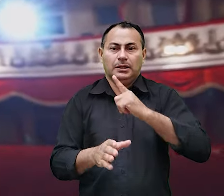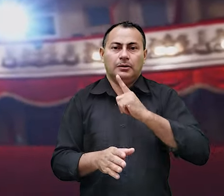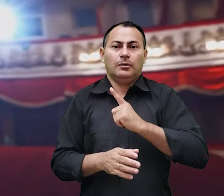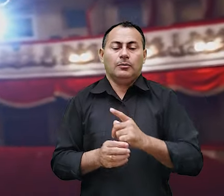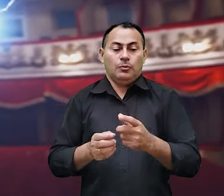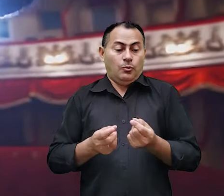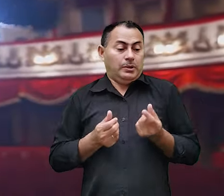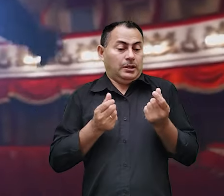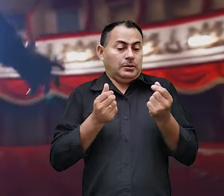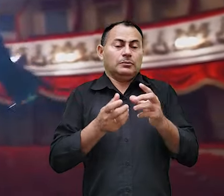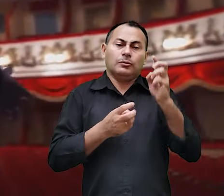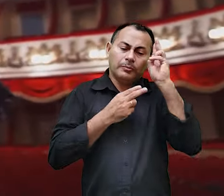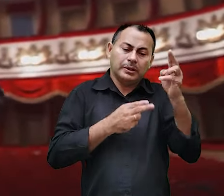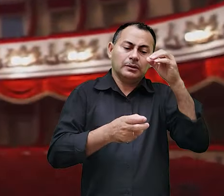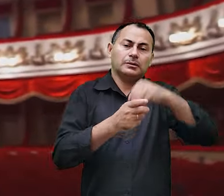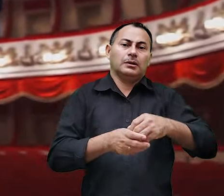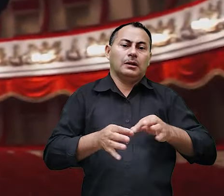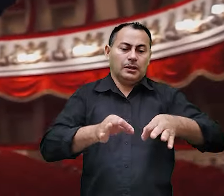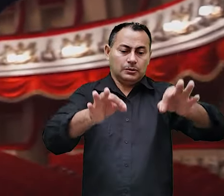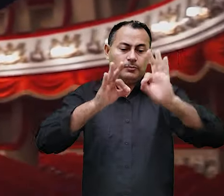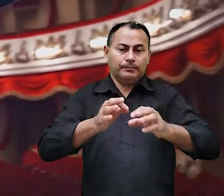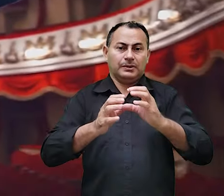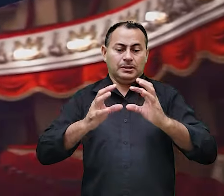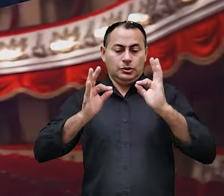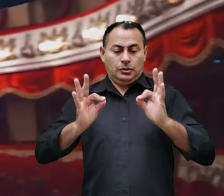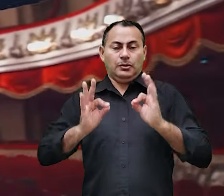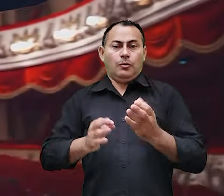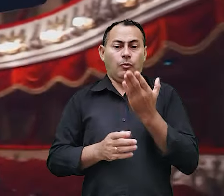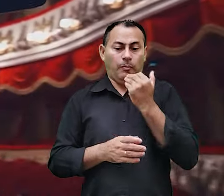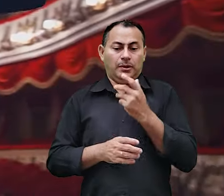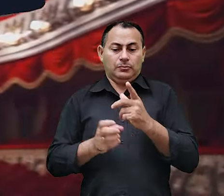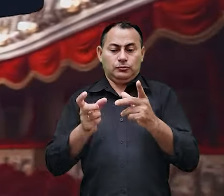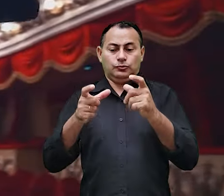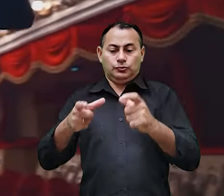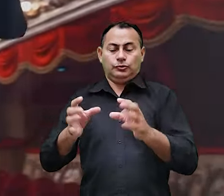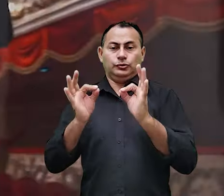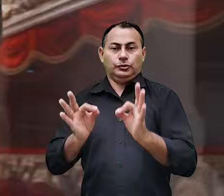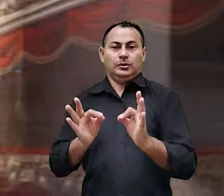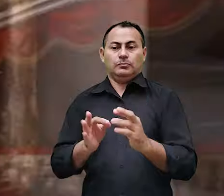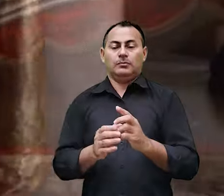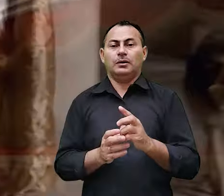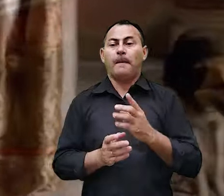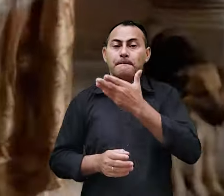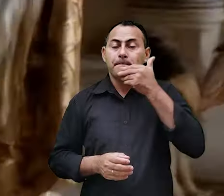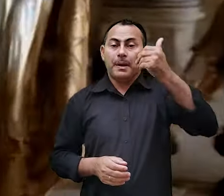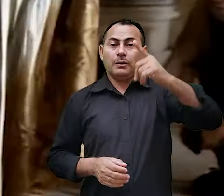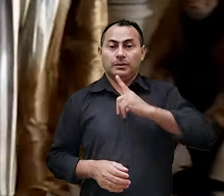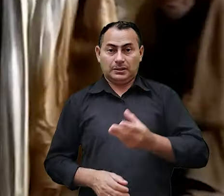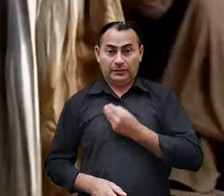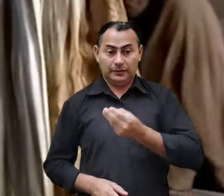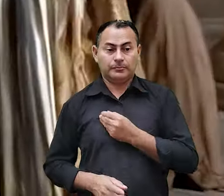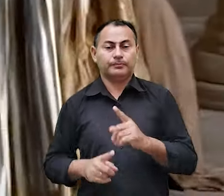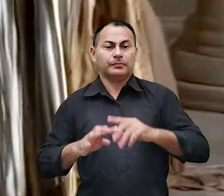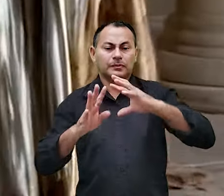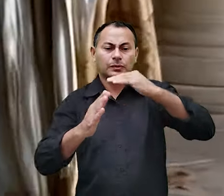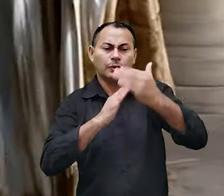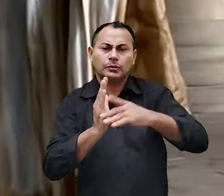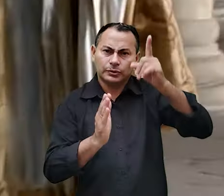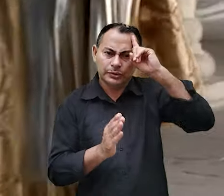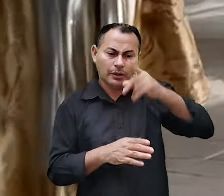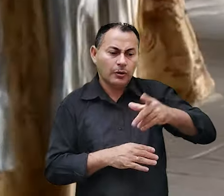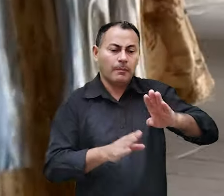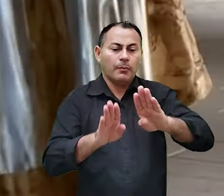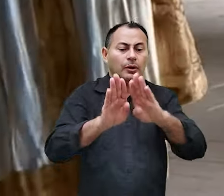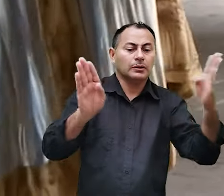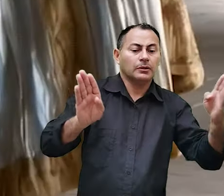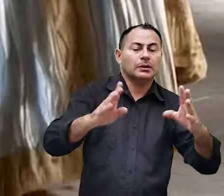atos. No primeiro teríamos um homem rico dormindo no meio de lençóis de seda, comendo pratos sofisticados, enfim, tendo o melhor dessa vida.